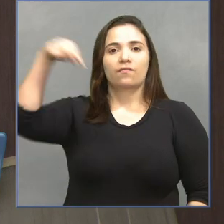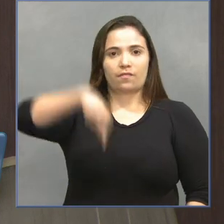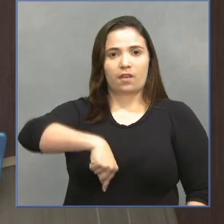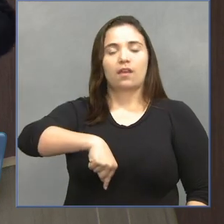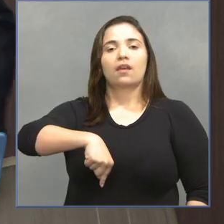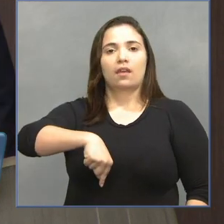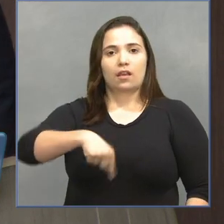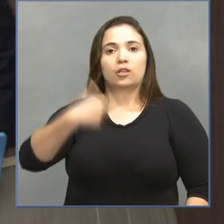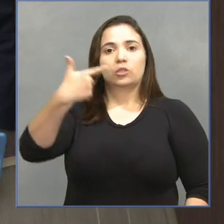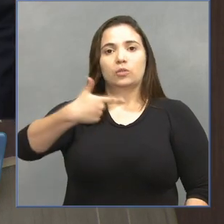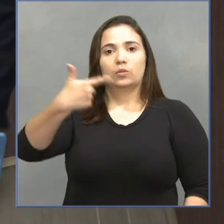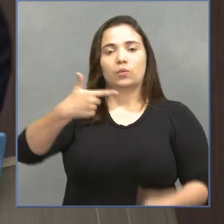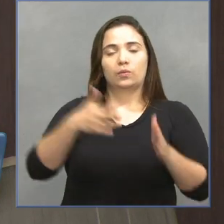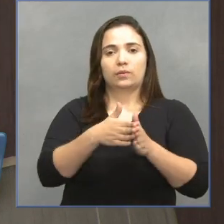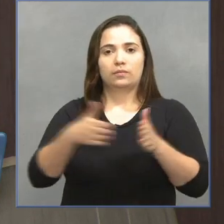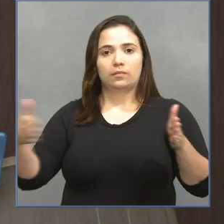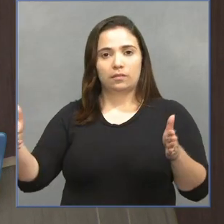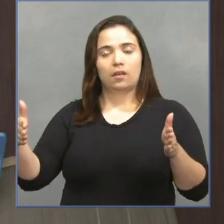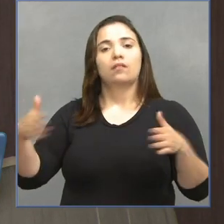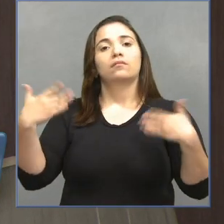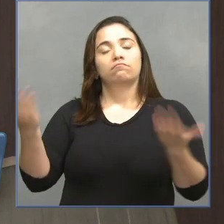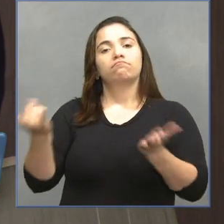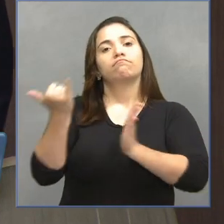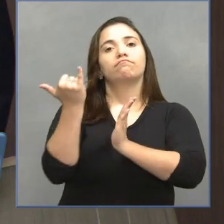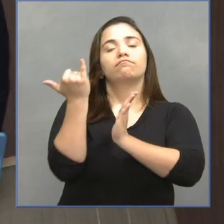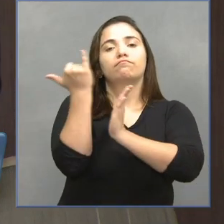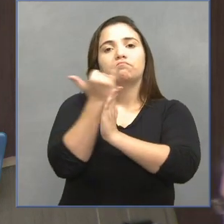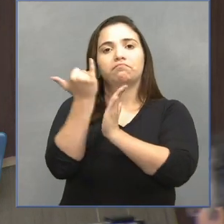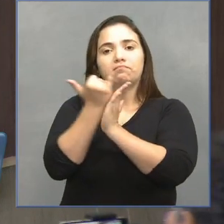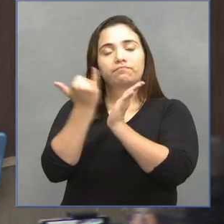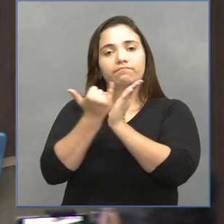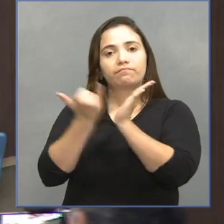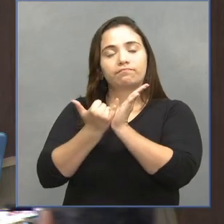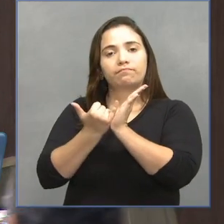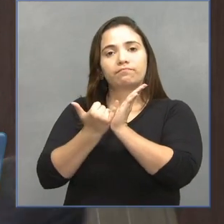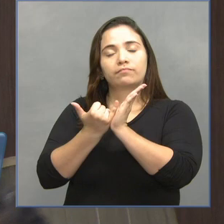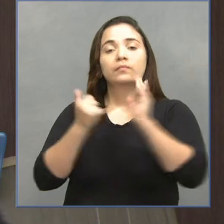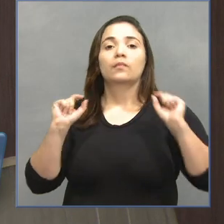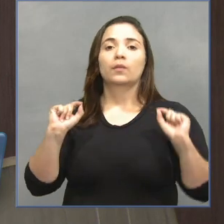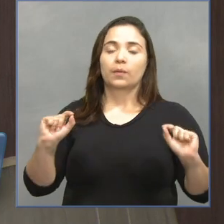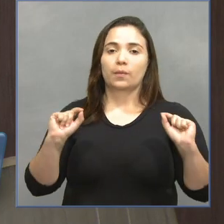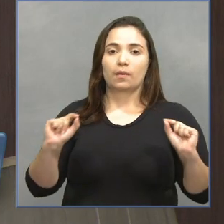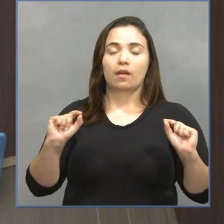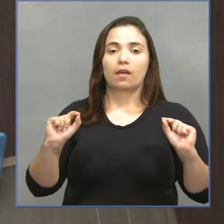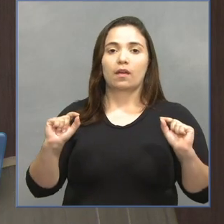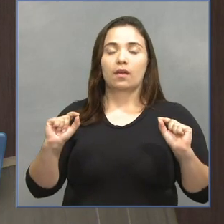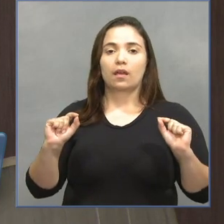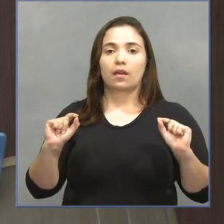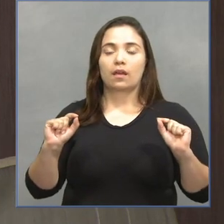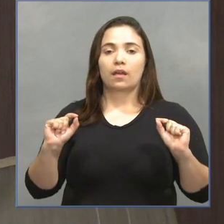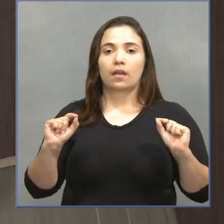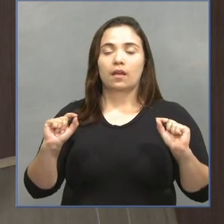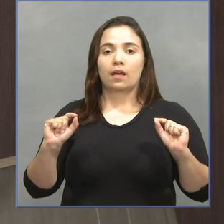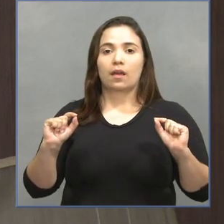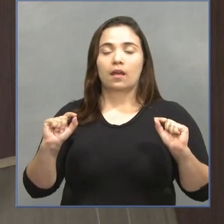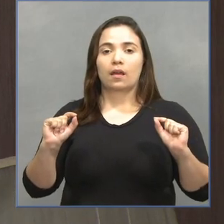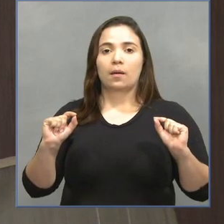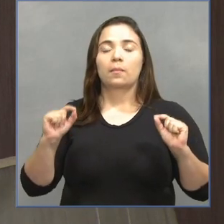expediente. Então, eu me inscrevi, sobretudo, para já